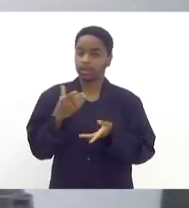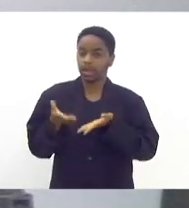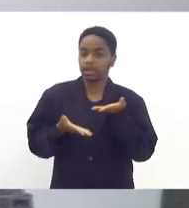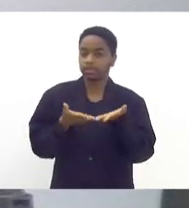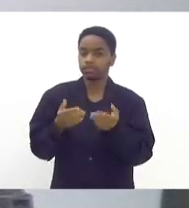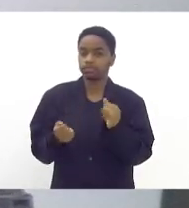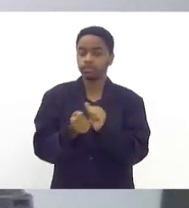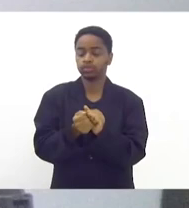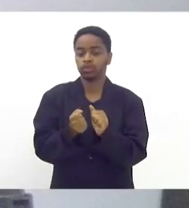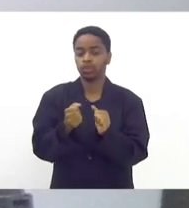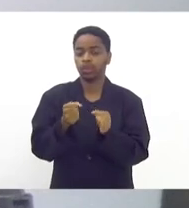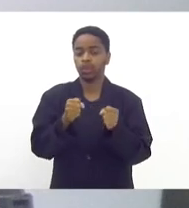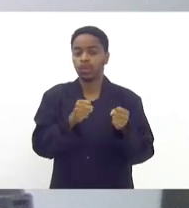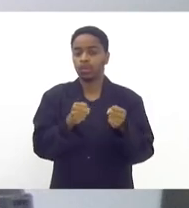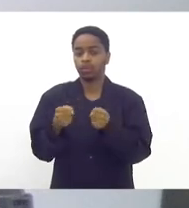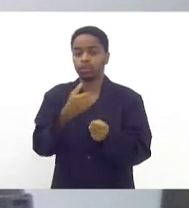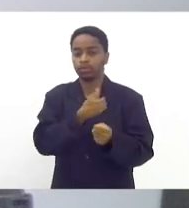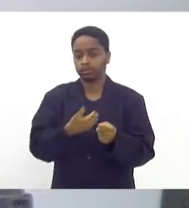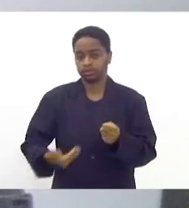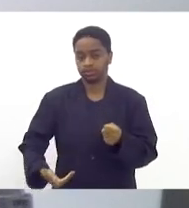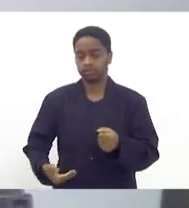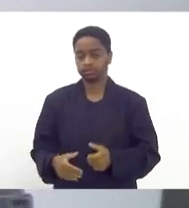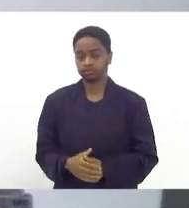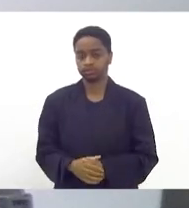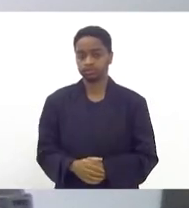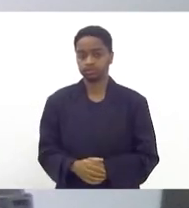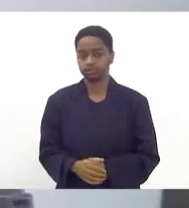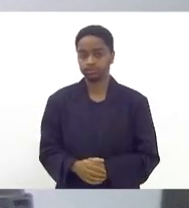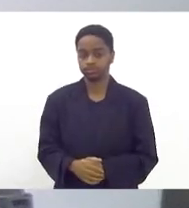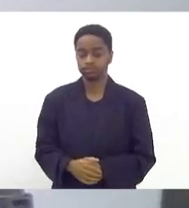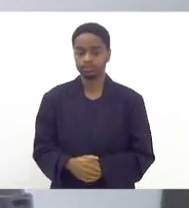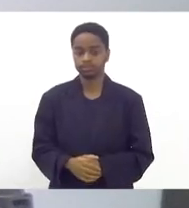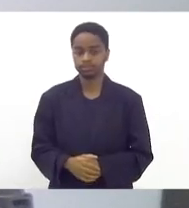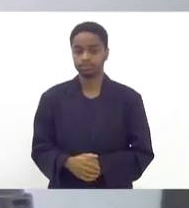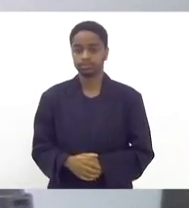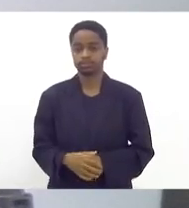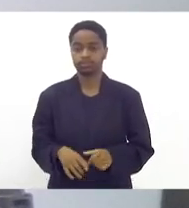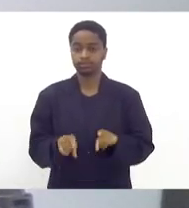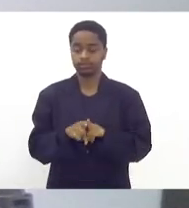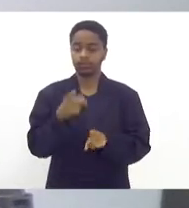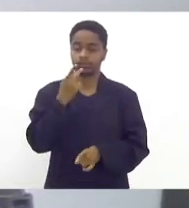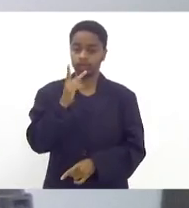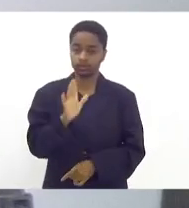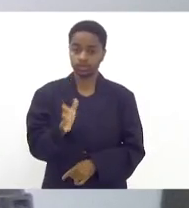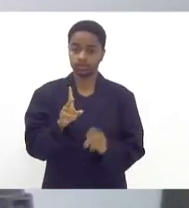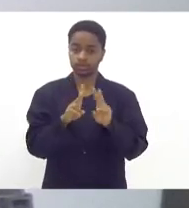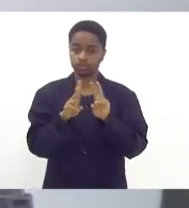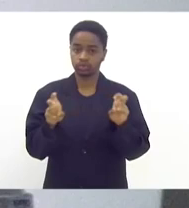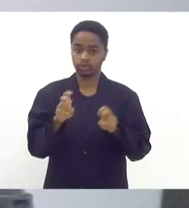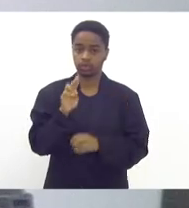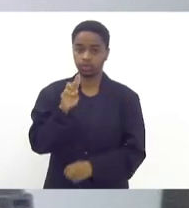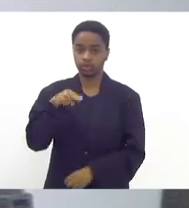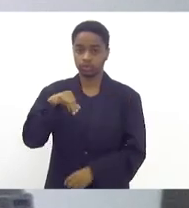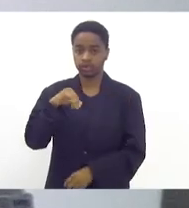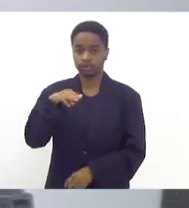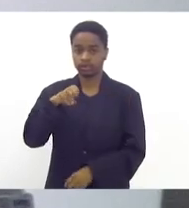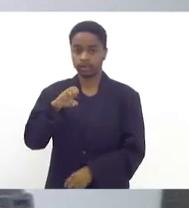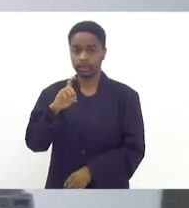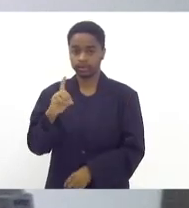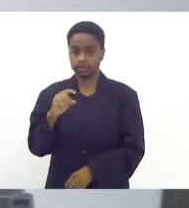poder público eh se falou muito da questão da Unimed eh a